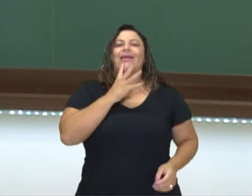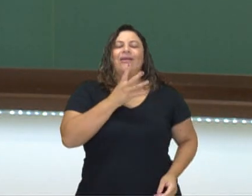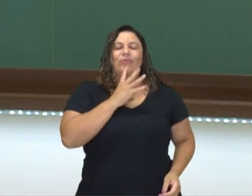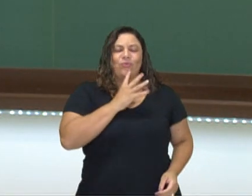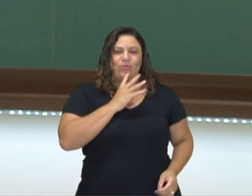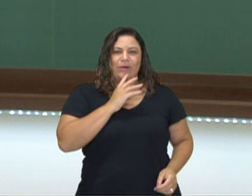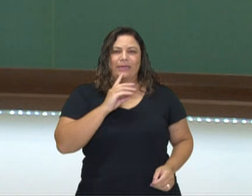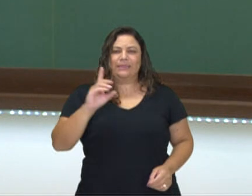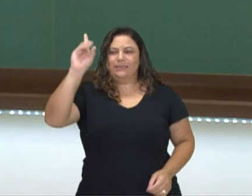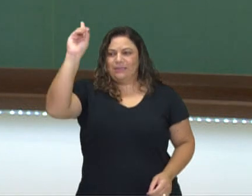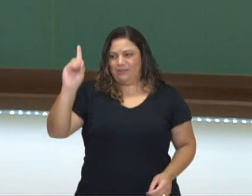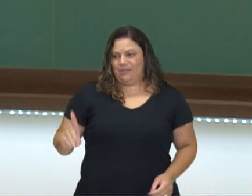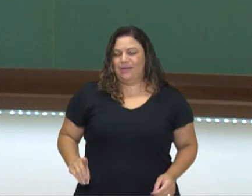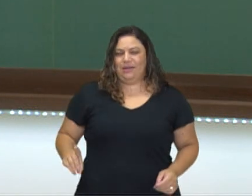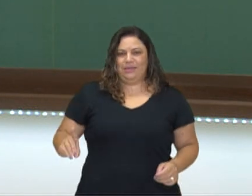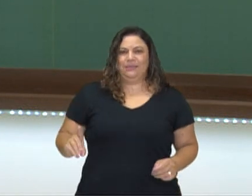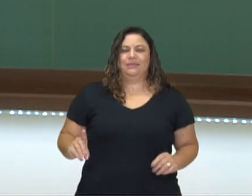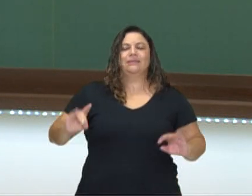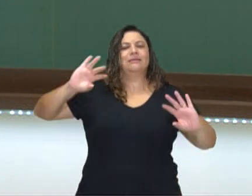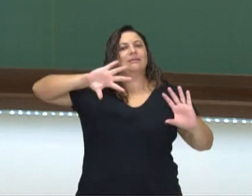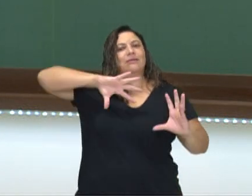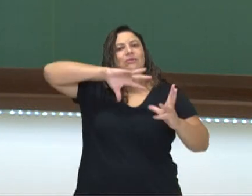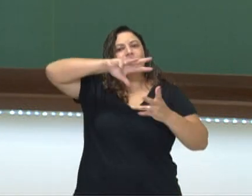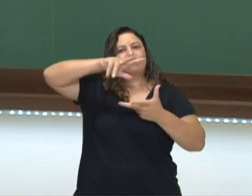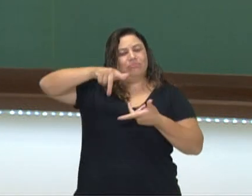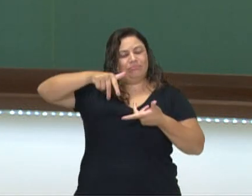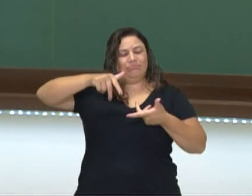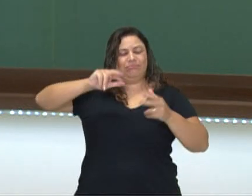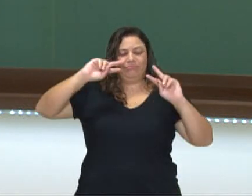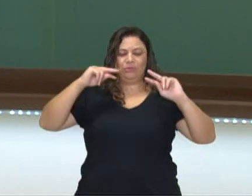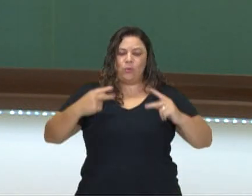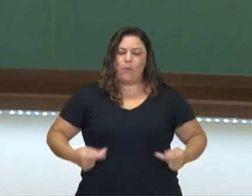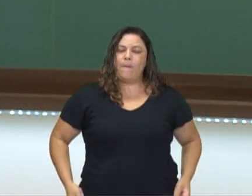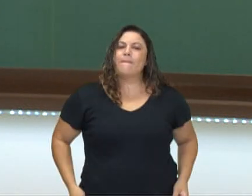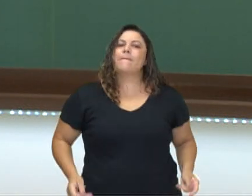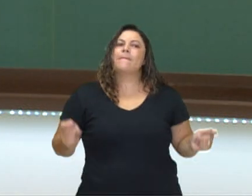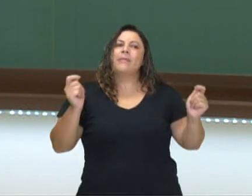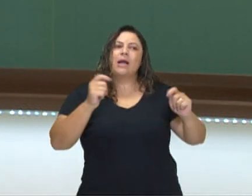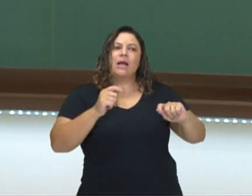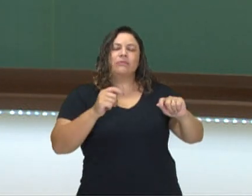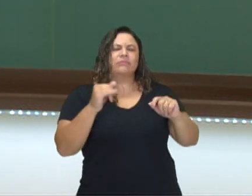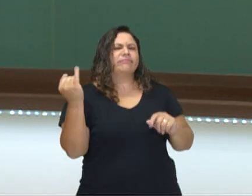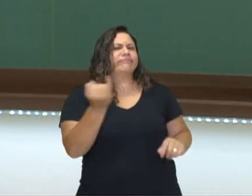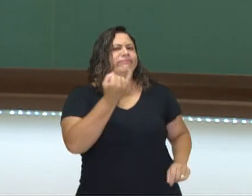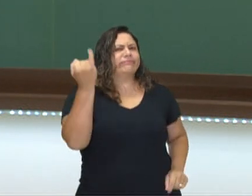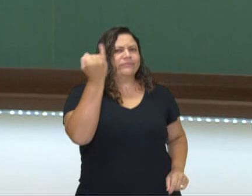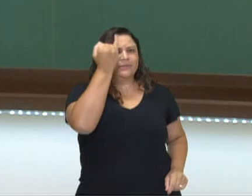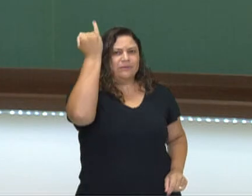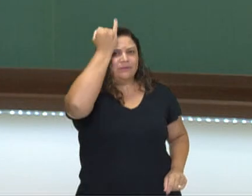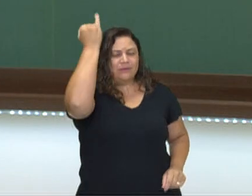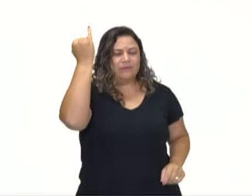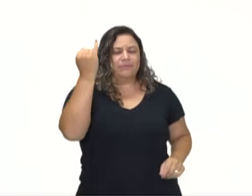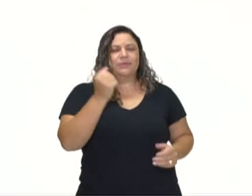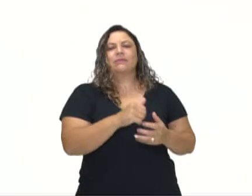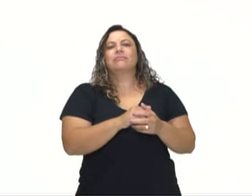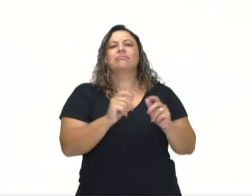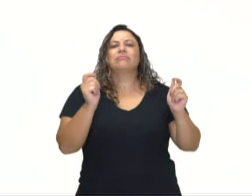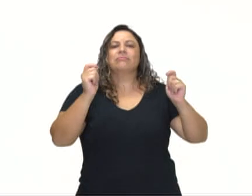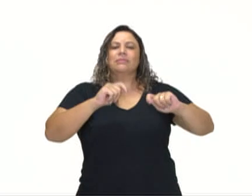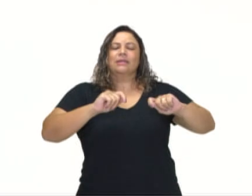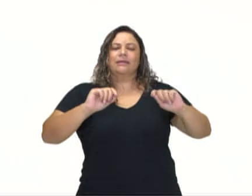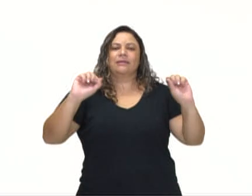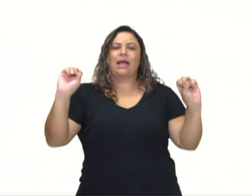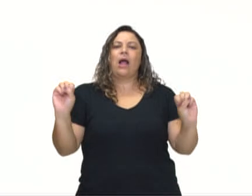Declaração Universal dos Direitos Humanos, essa declaração tão importante que foi adotada pela Assembleia Geral das